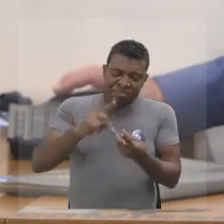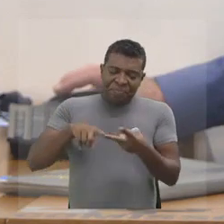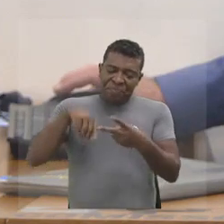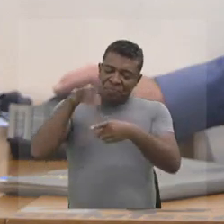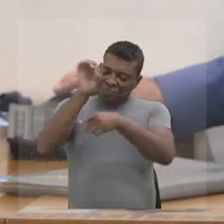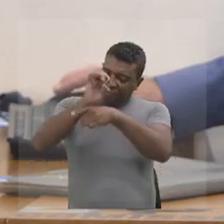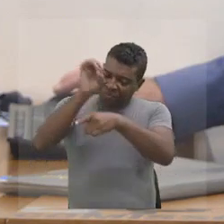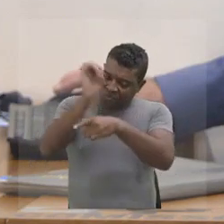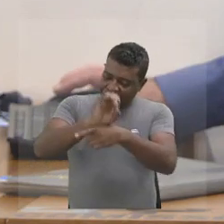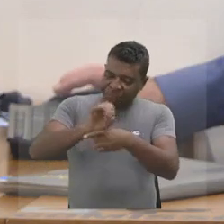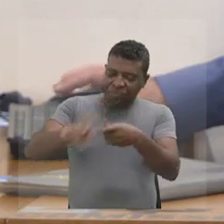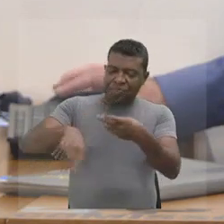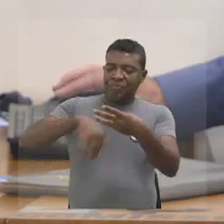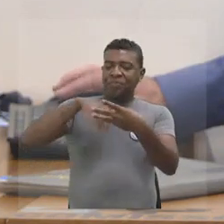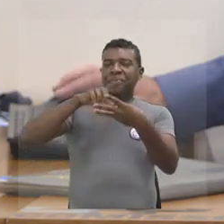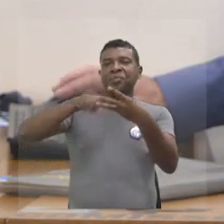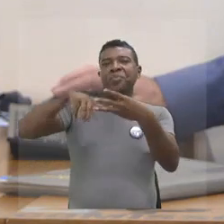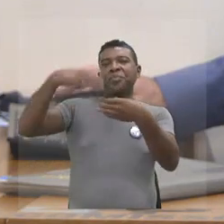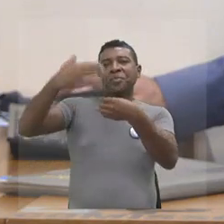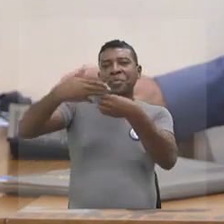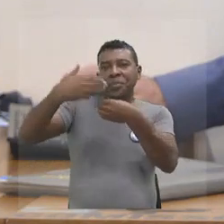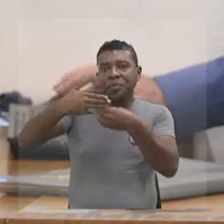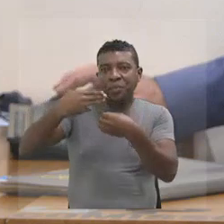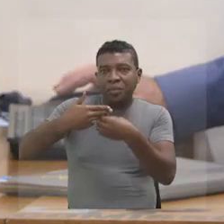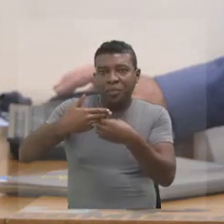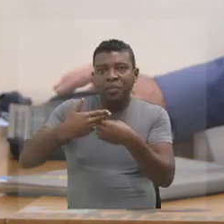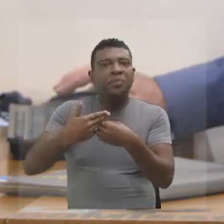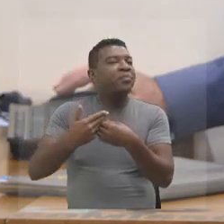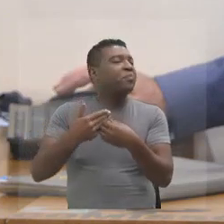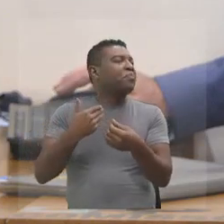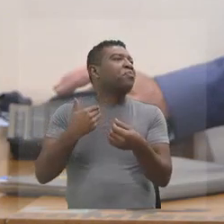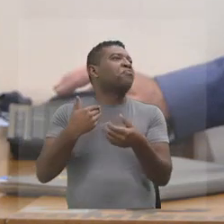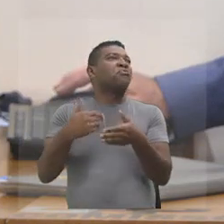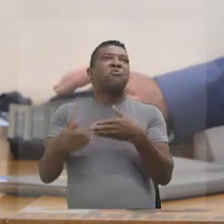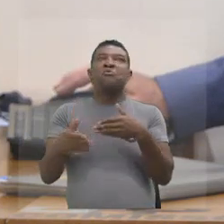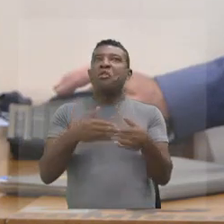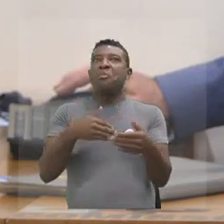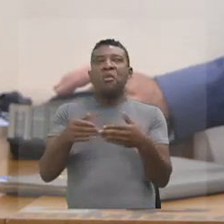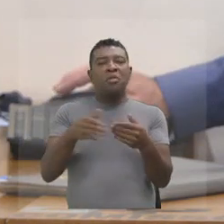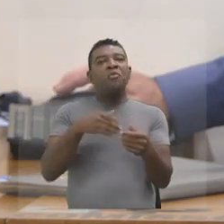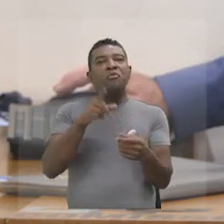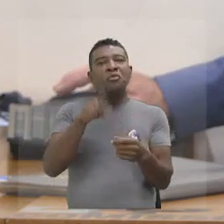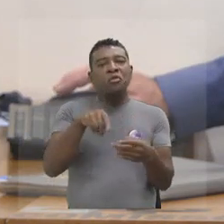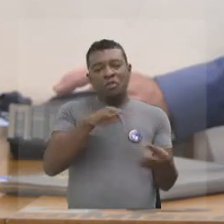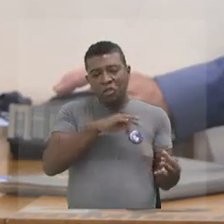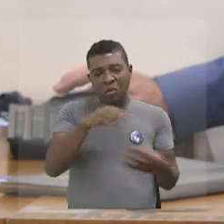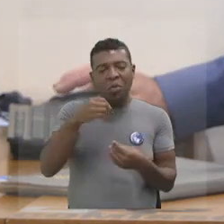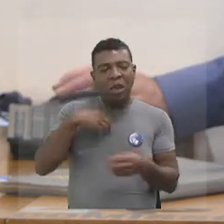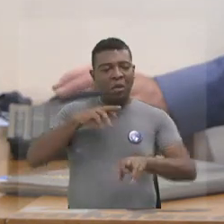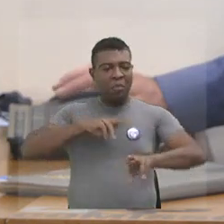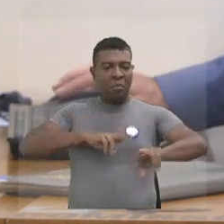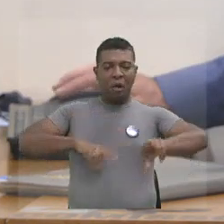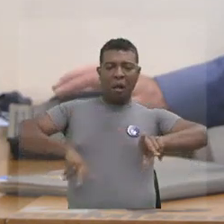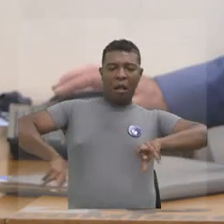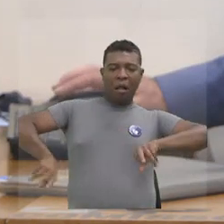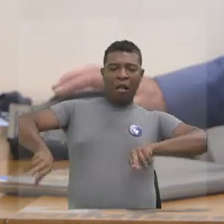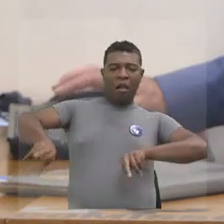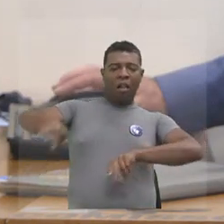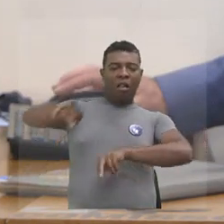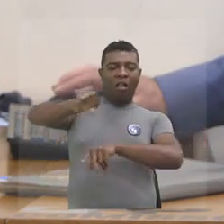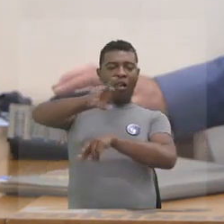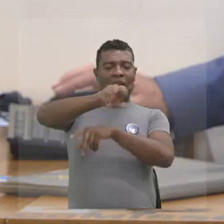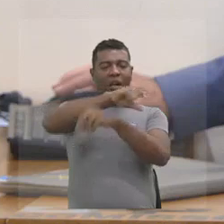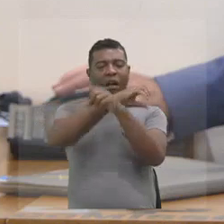uma das secretarias que lida hoje com uma diversidades uma diversidade muito grande